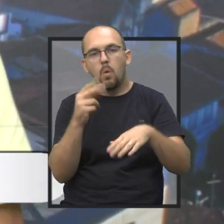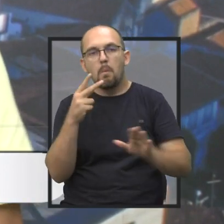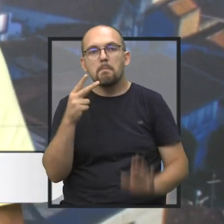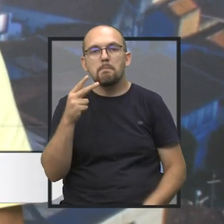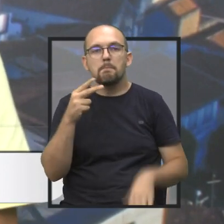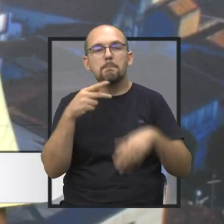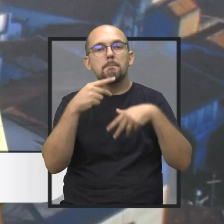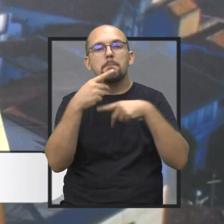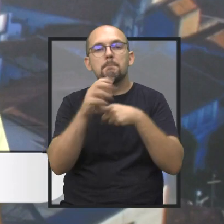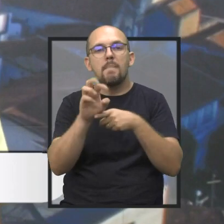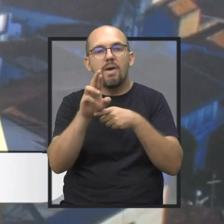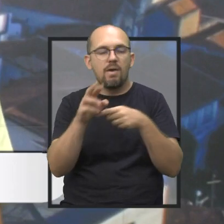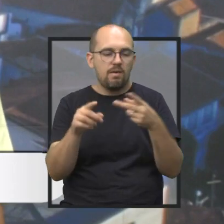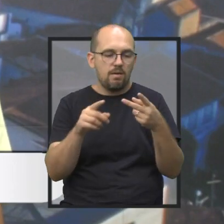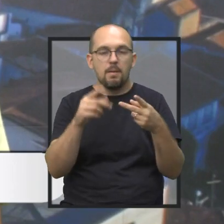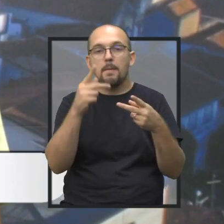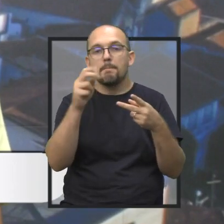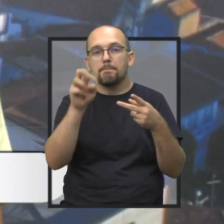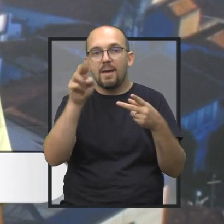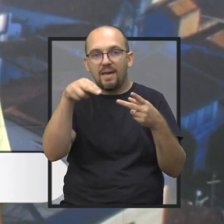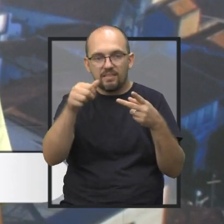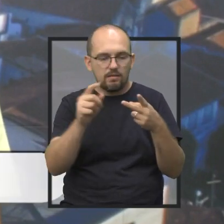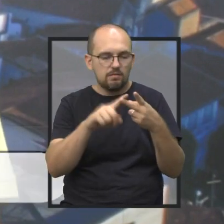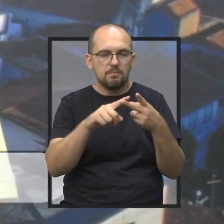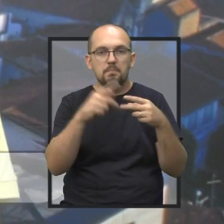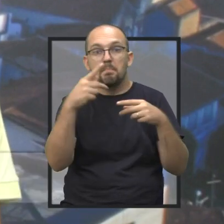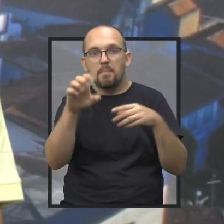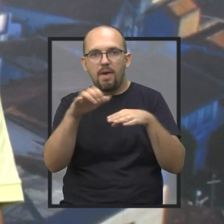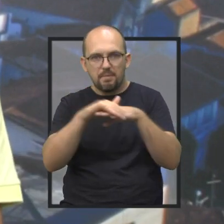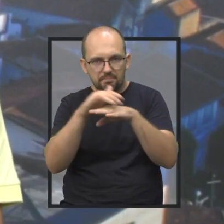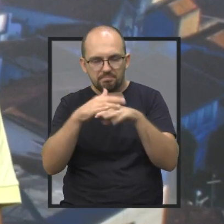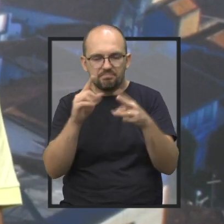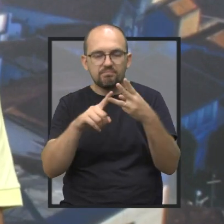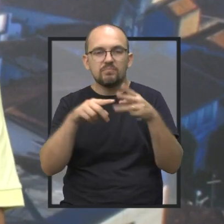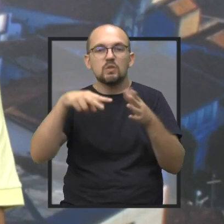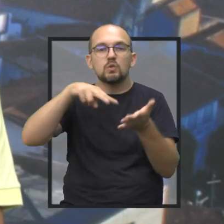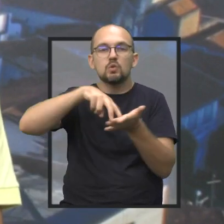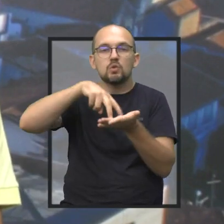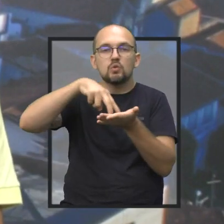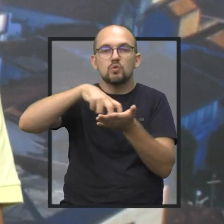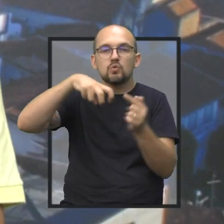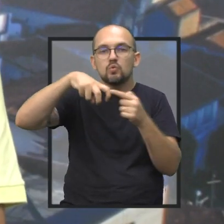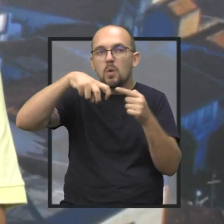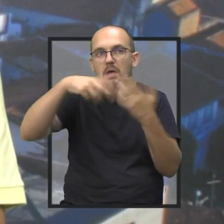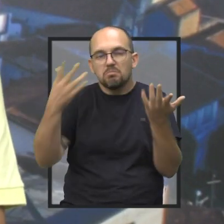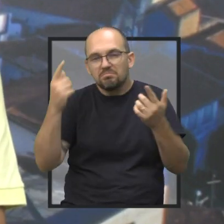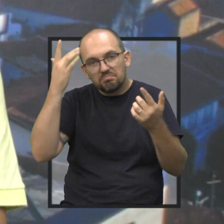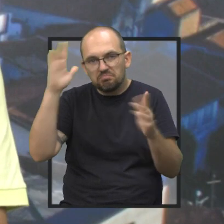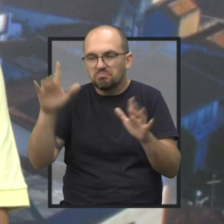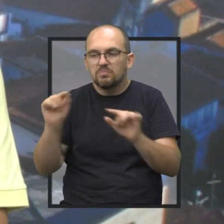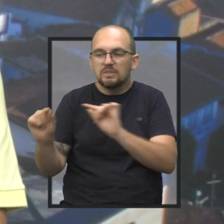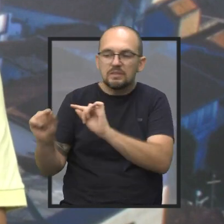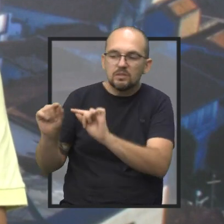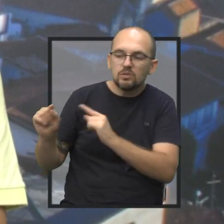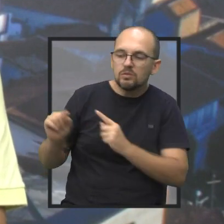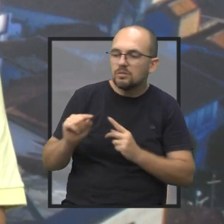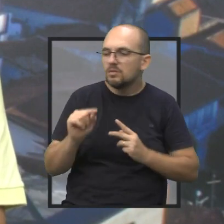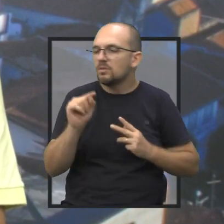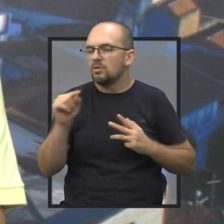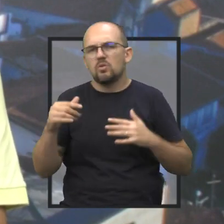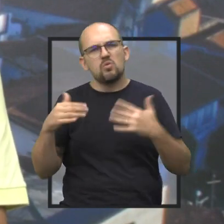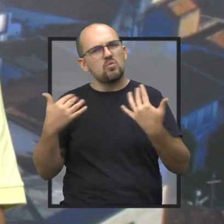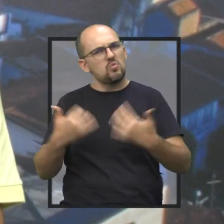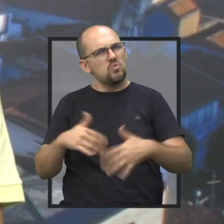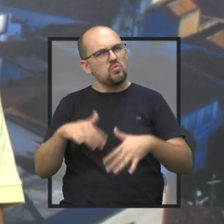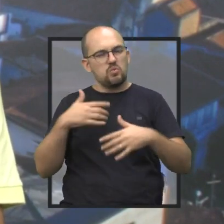Eu nunca vi igual. Me surpreendeu. Uhum. Fiquei esperando lá, fiquei na fila certinho. Na hora que eu cheguei, falei, ó, não quero...